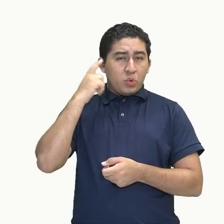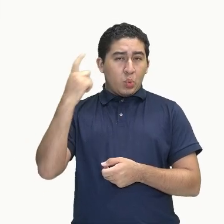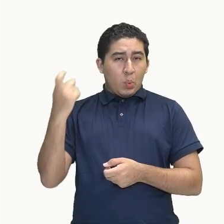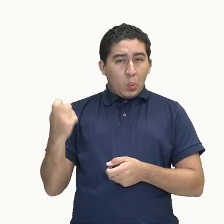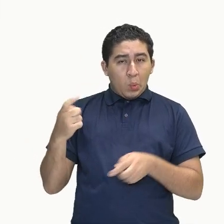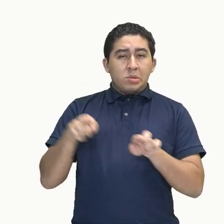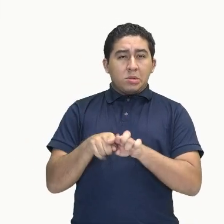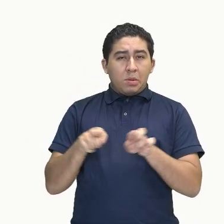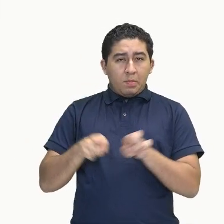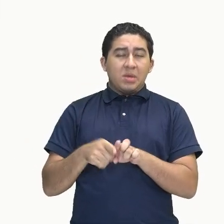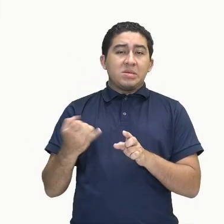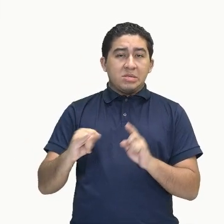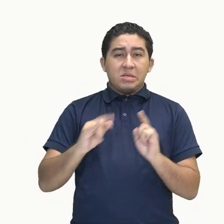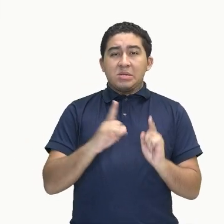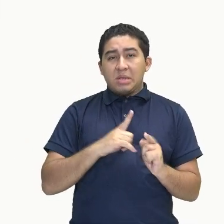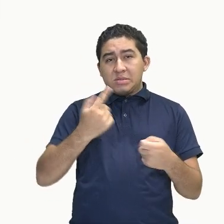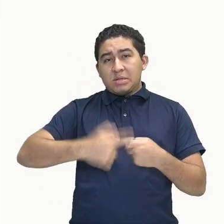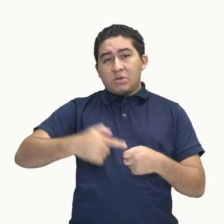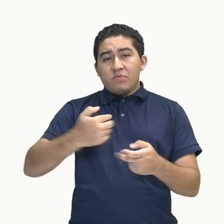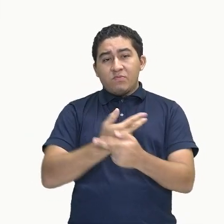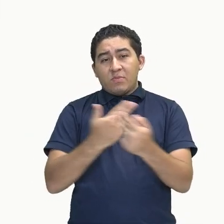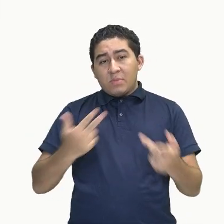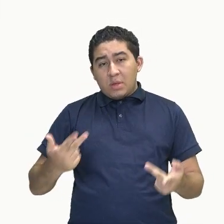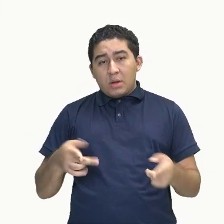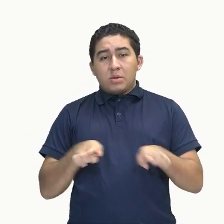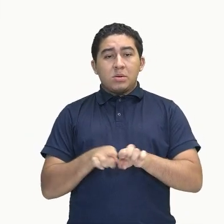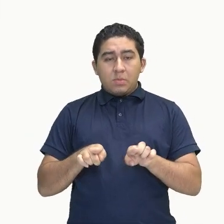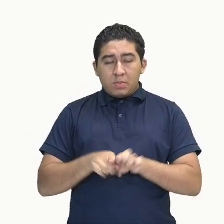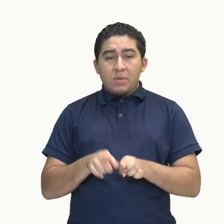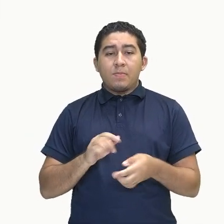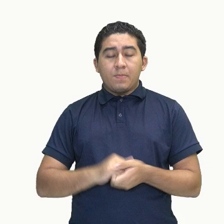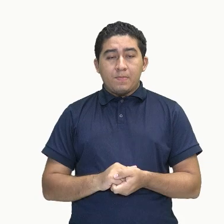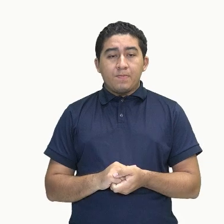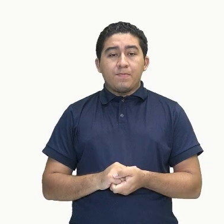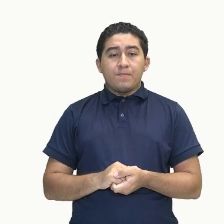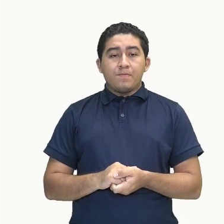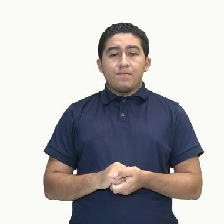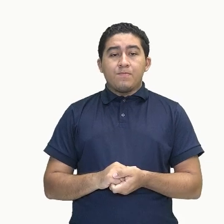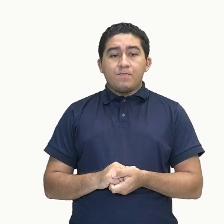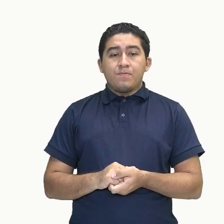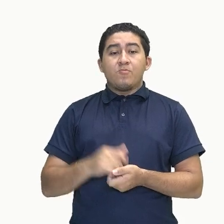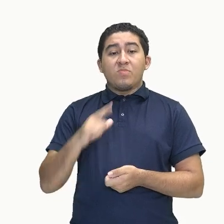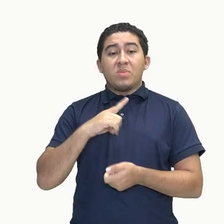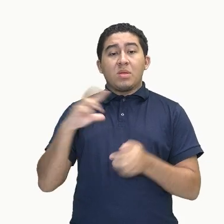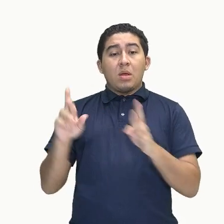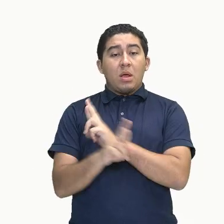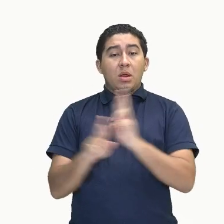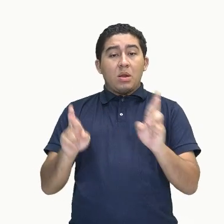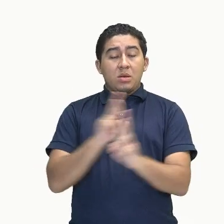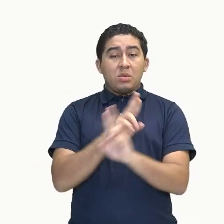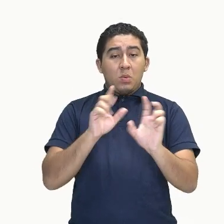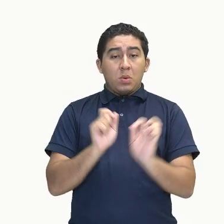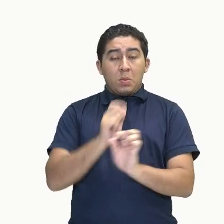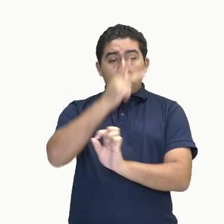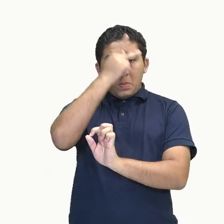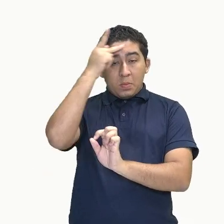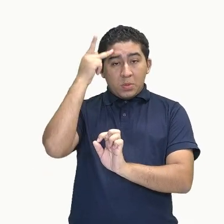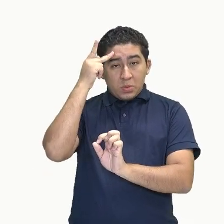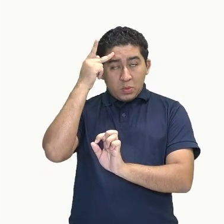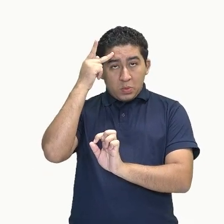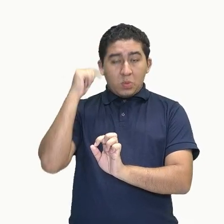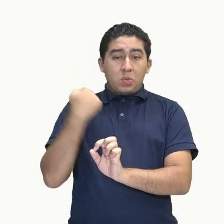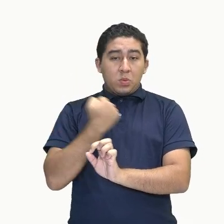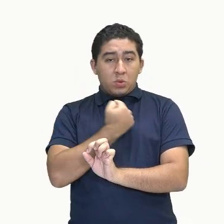grandes cidades, o barulho dos automóveis. Temos também as relações entre nós, entre